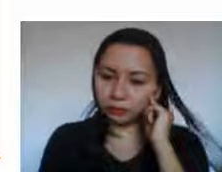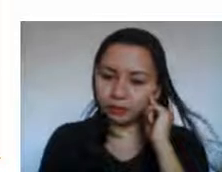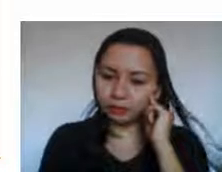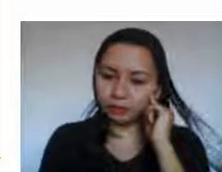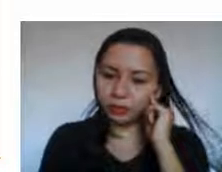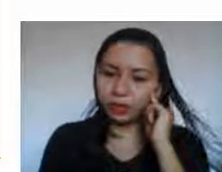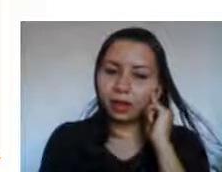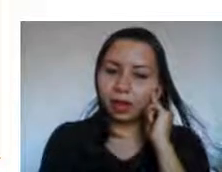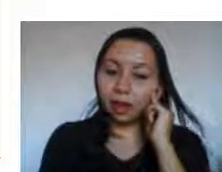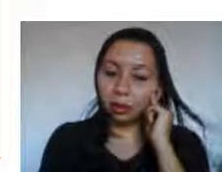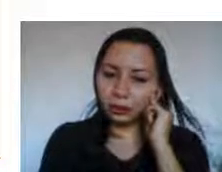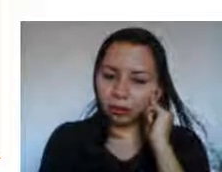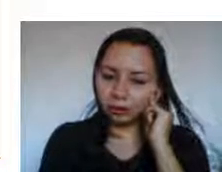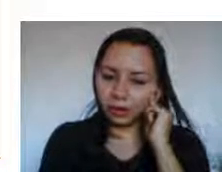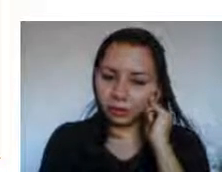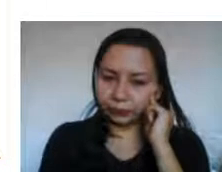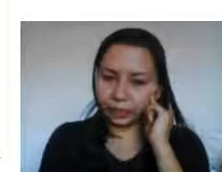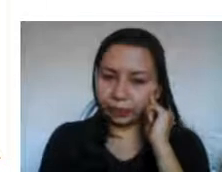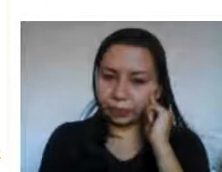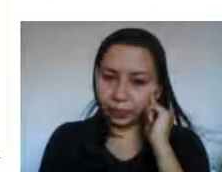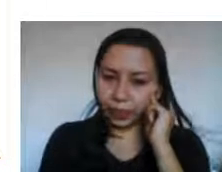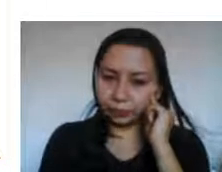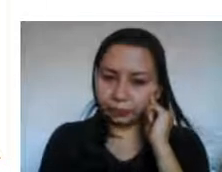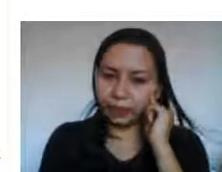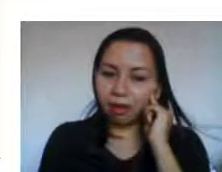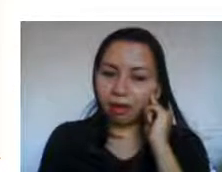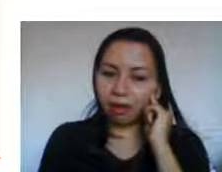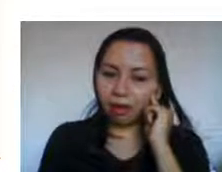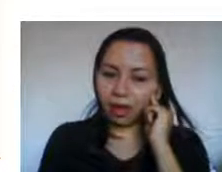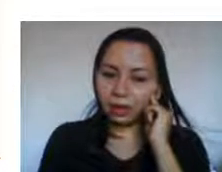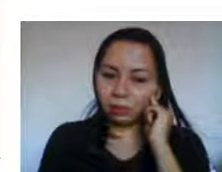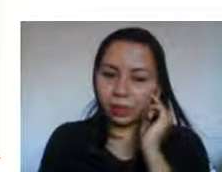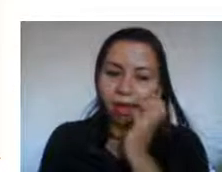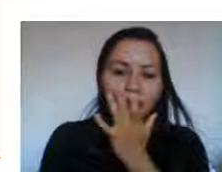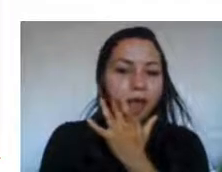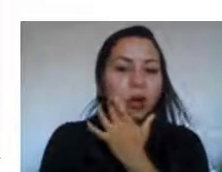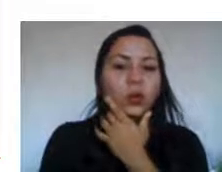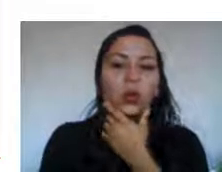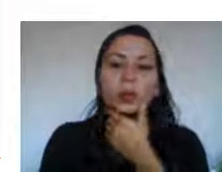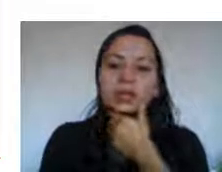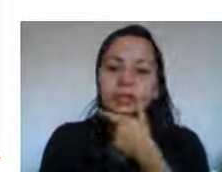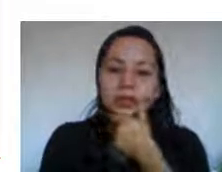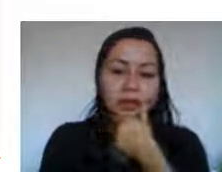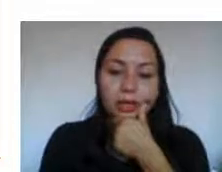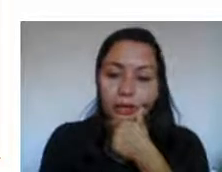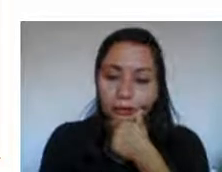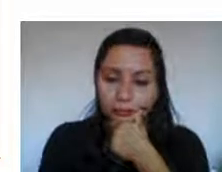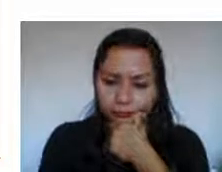corais. A ONG, então, WWF, ela enumera algumas